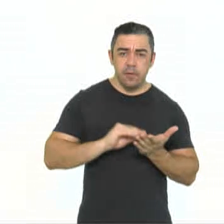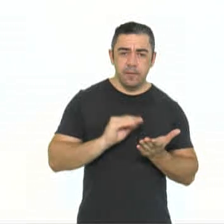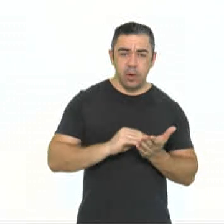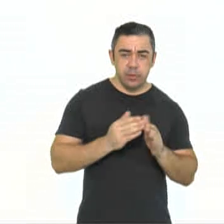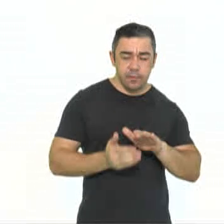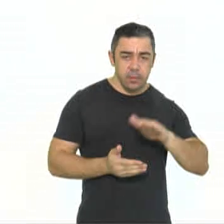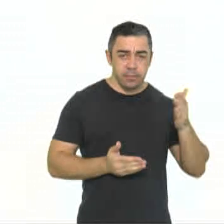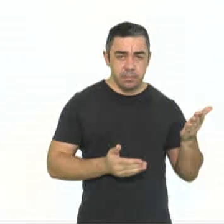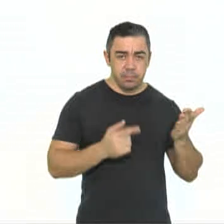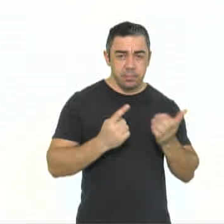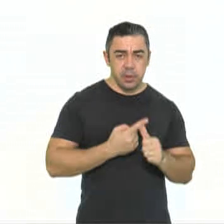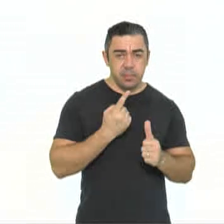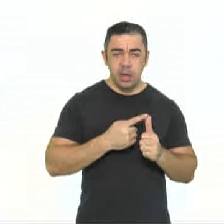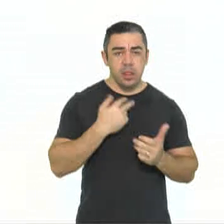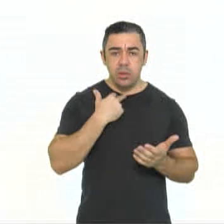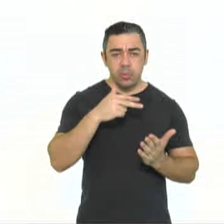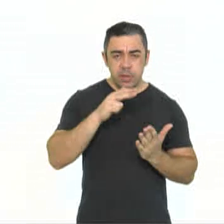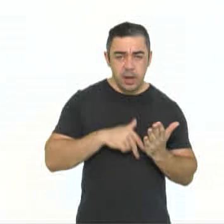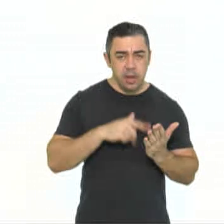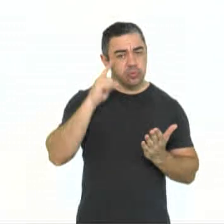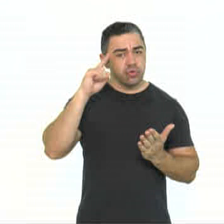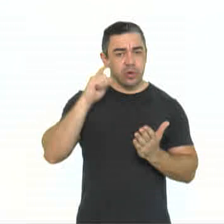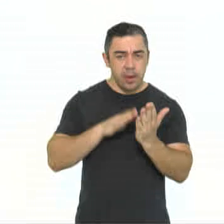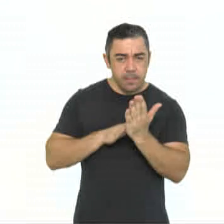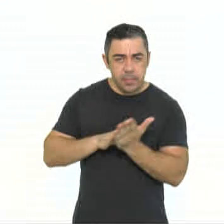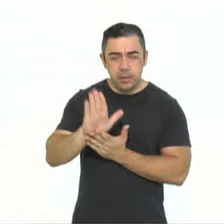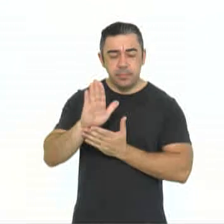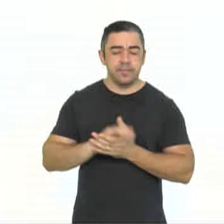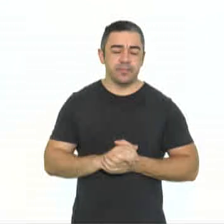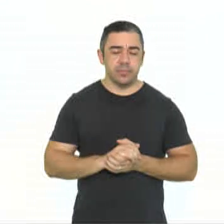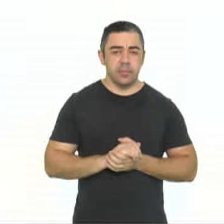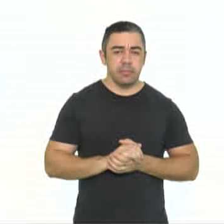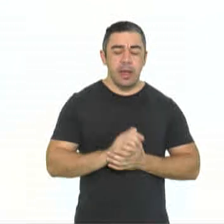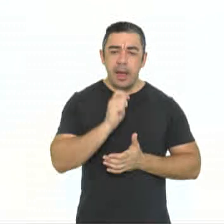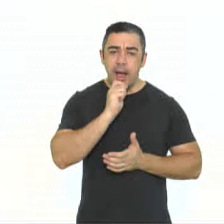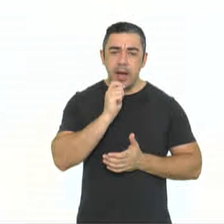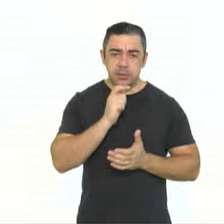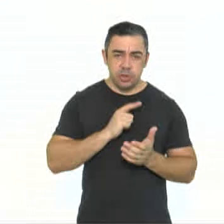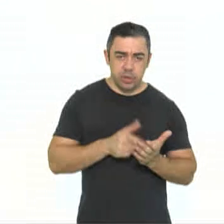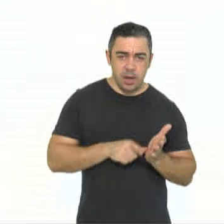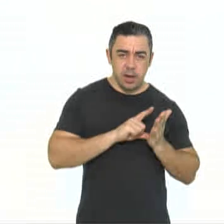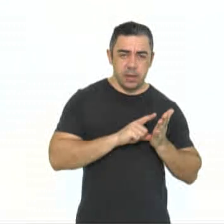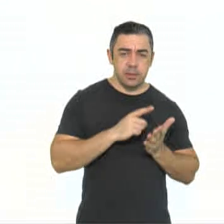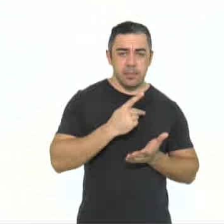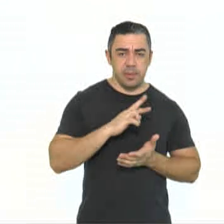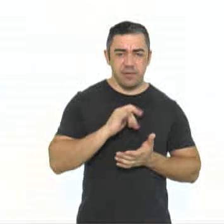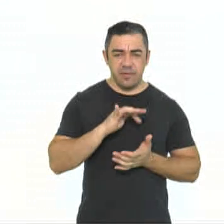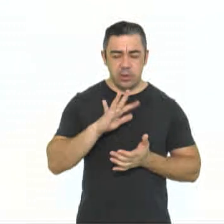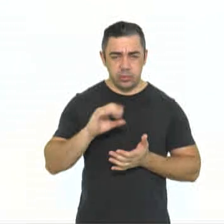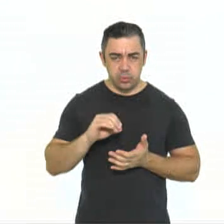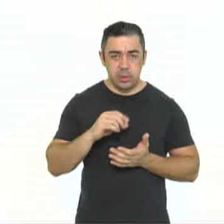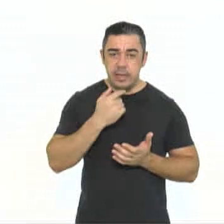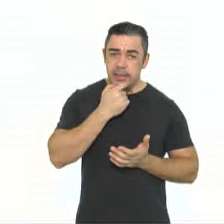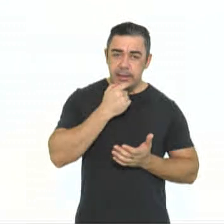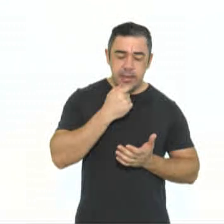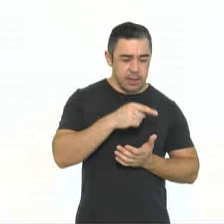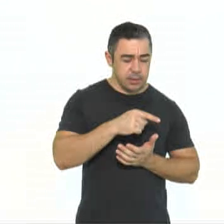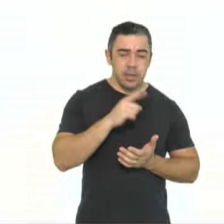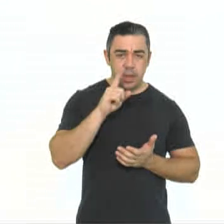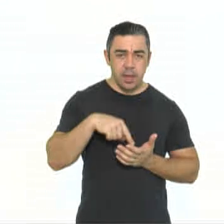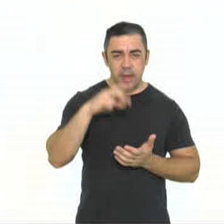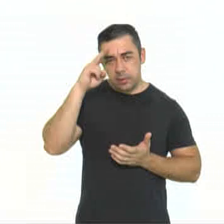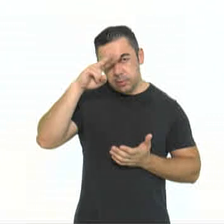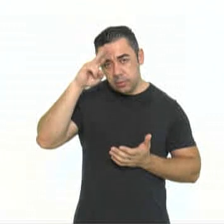rosto e por isso não se podia ler a data da impressão. Tinha ainda umas páginas de prefácio, escritas em inglês, onde li que se tratava